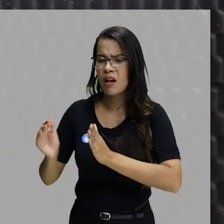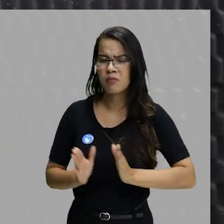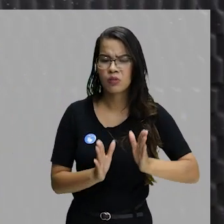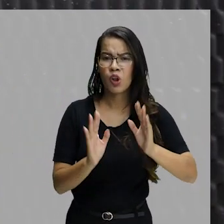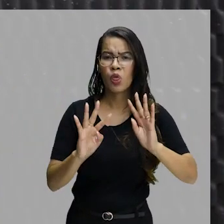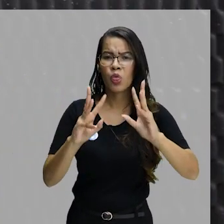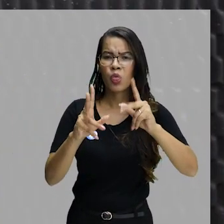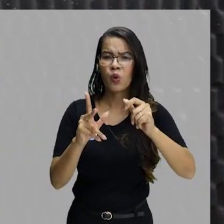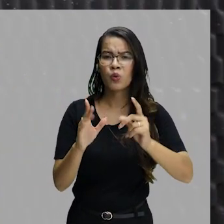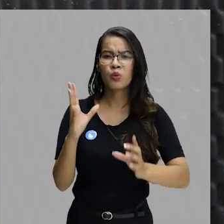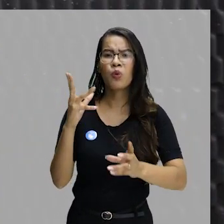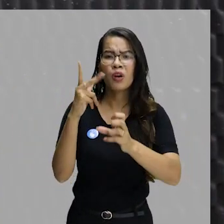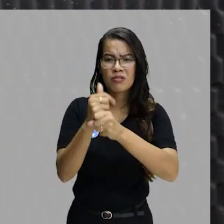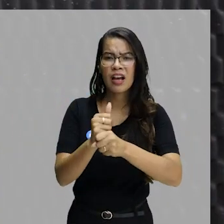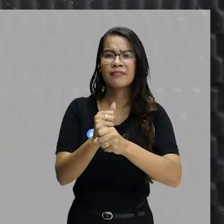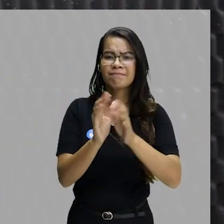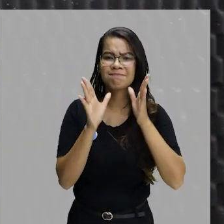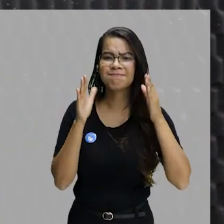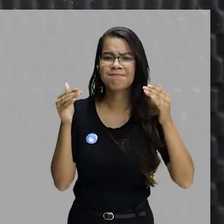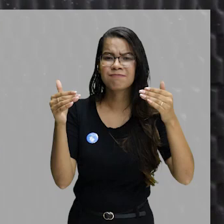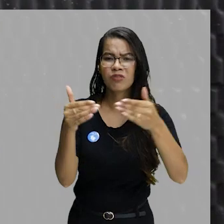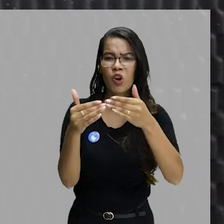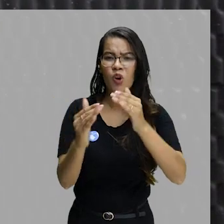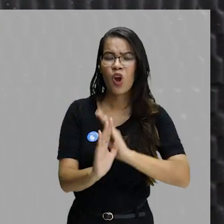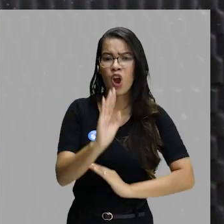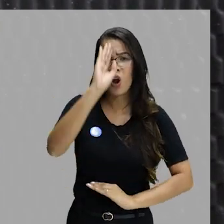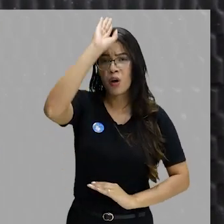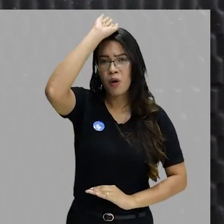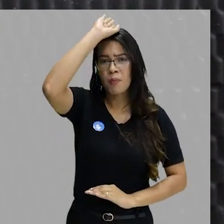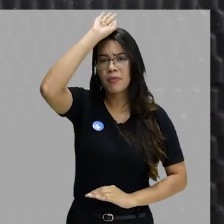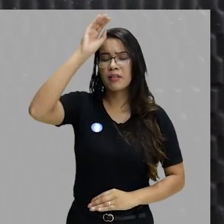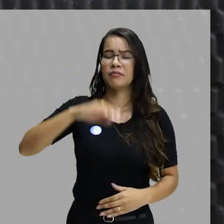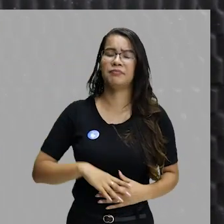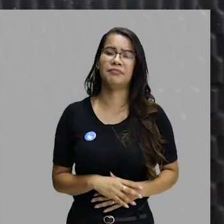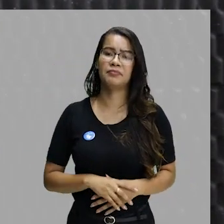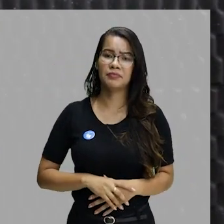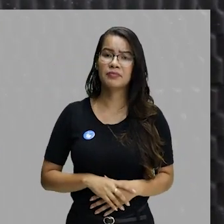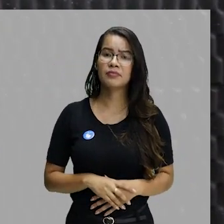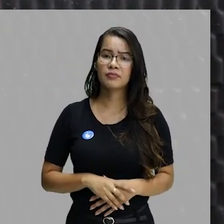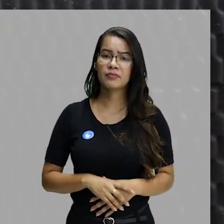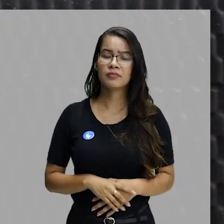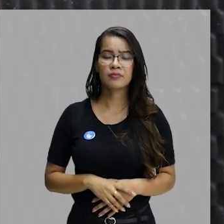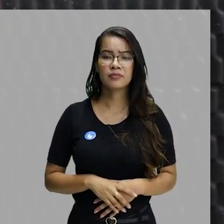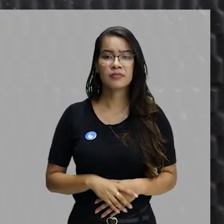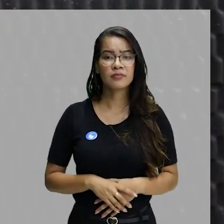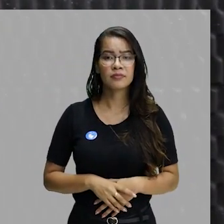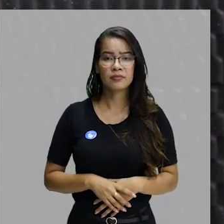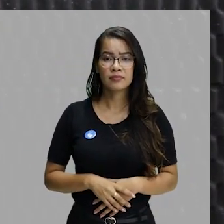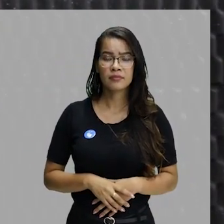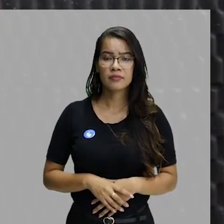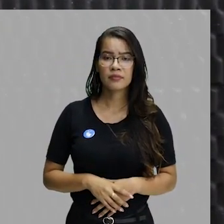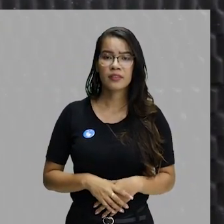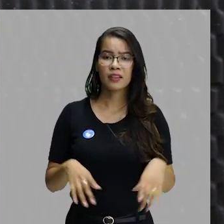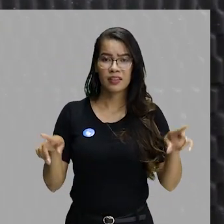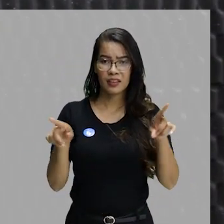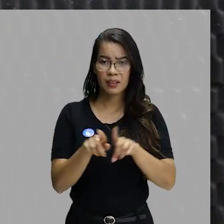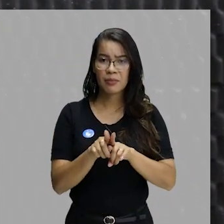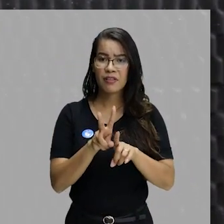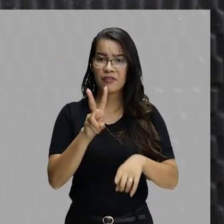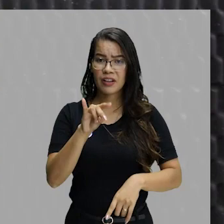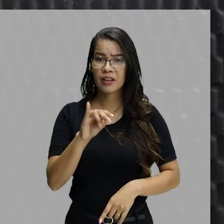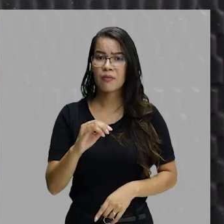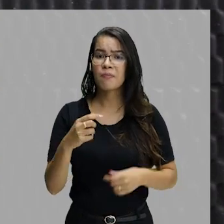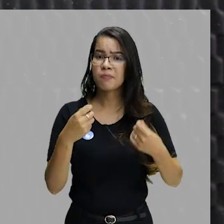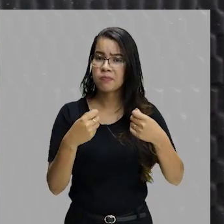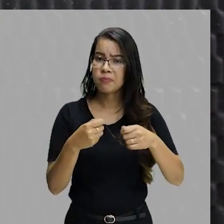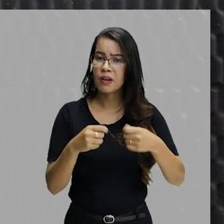estradas construído pelos romanos, que foi muito importante para as suas conquistas, também vai ser importante